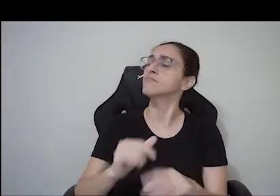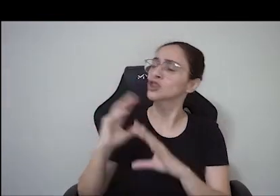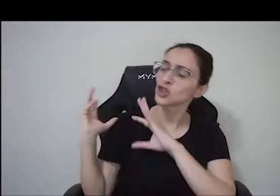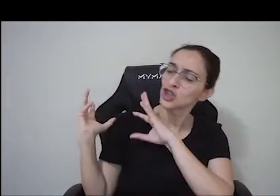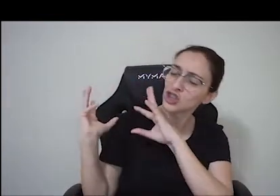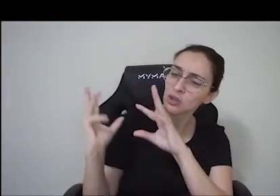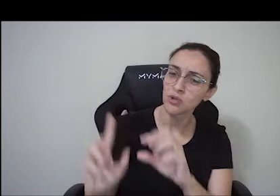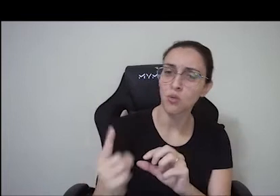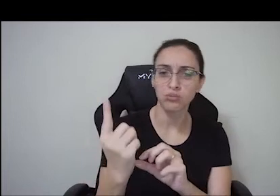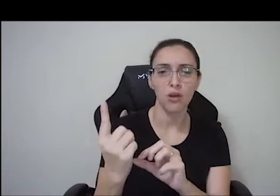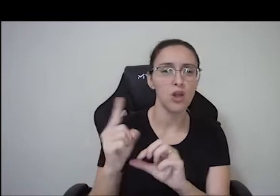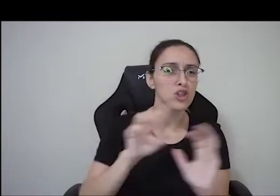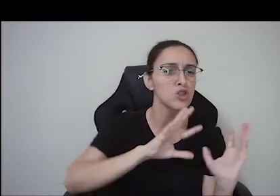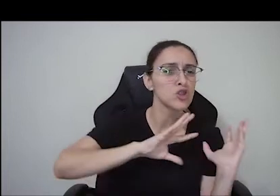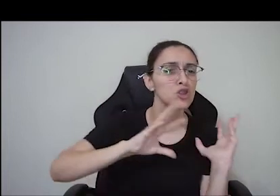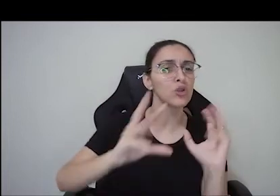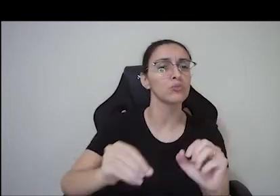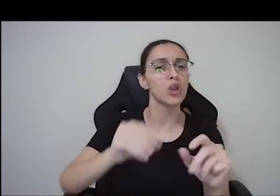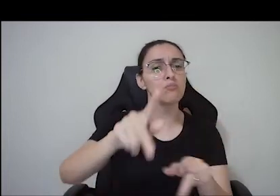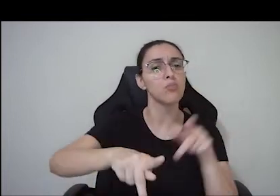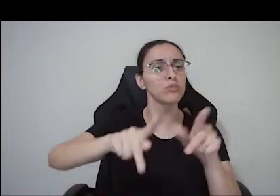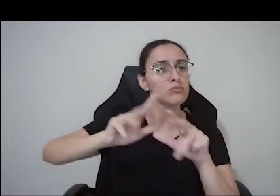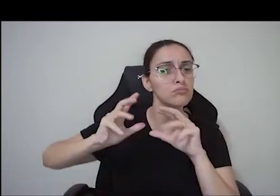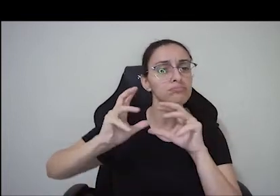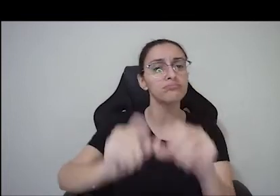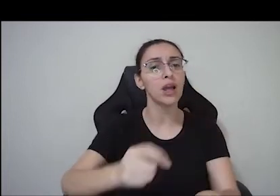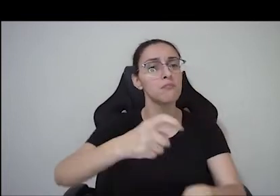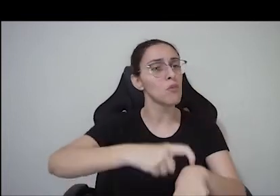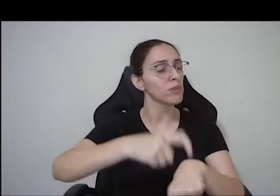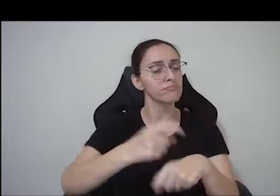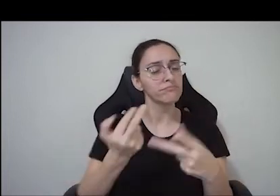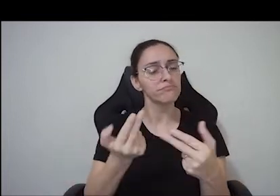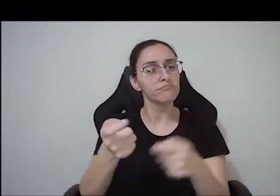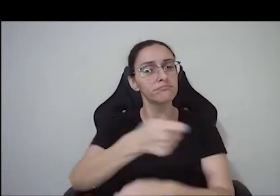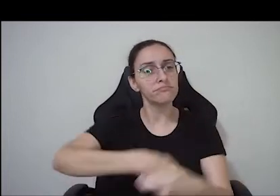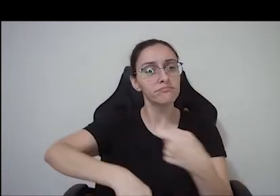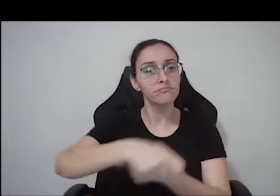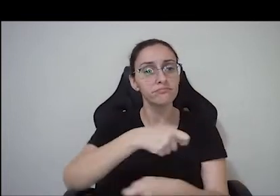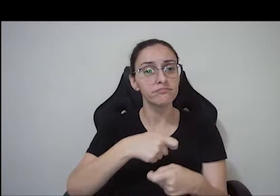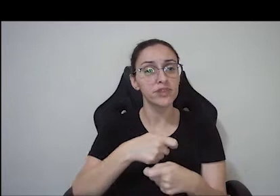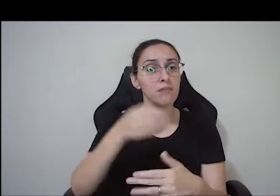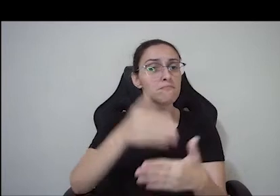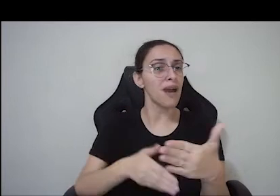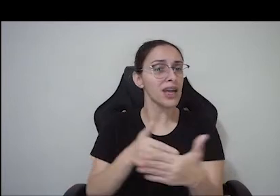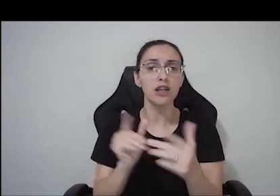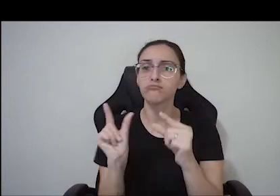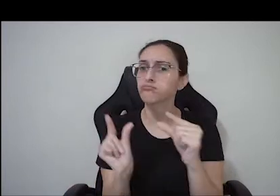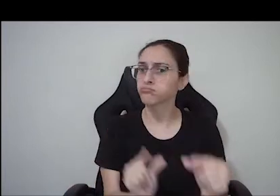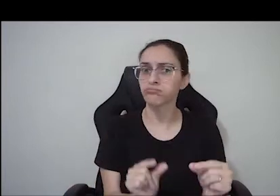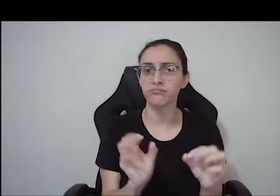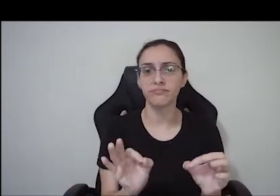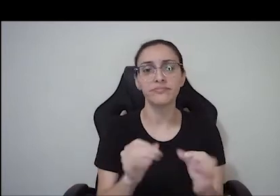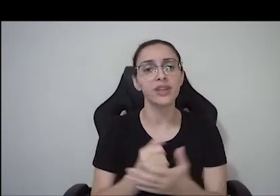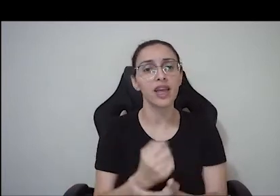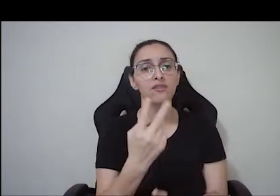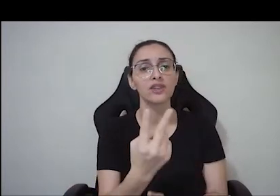participando do mesmo negócio, do mesmo momento, com o mínimo possível de barreiras.